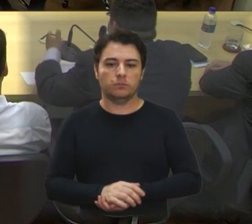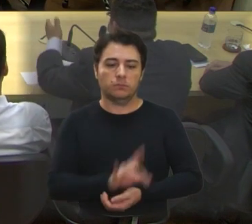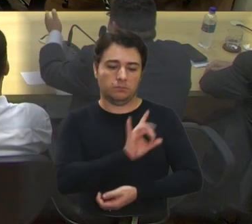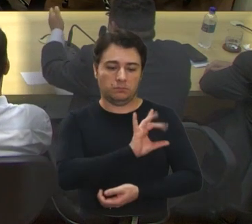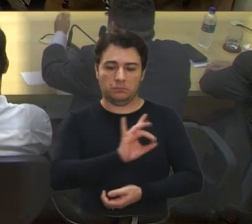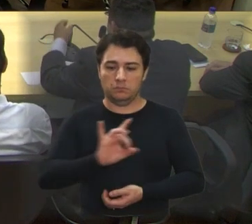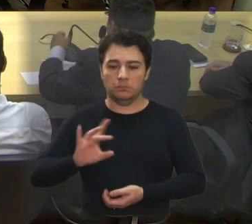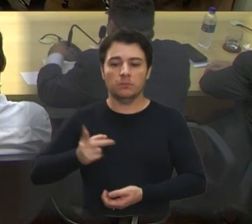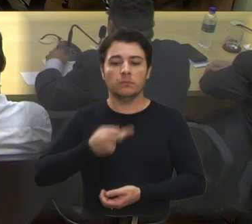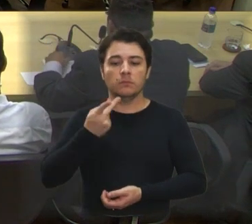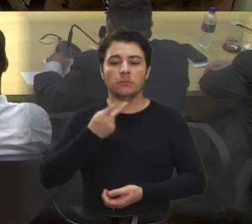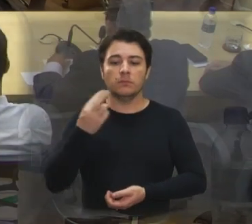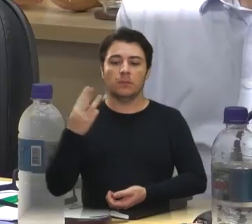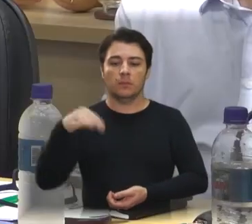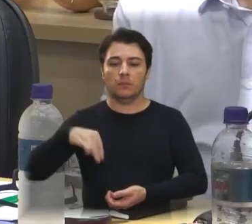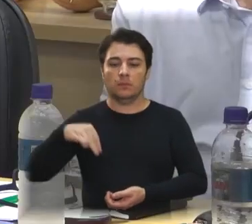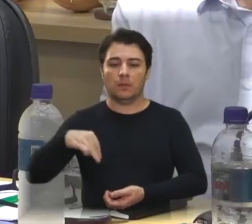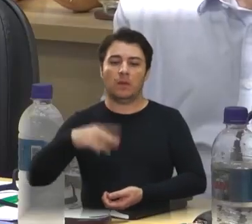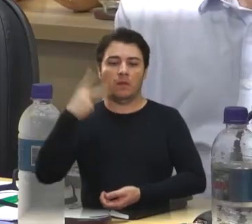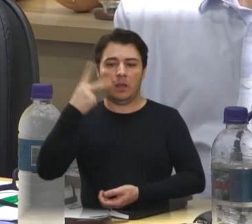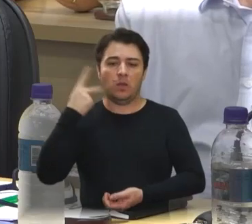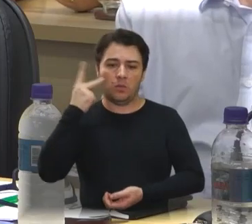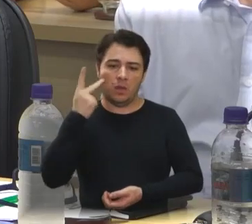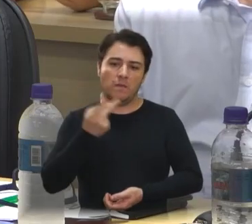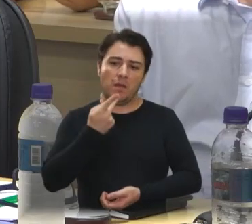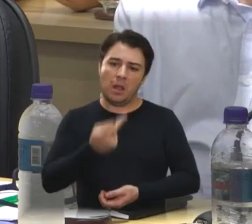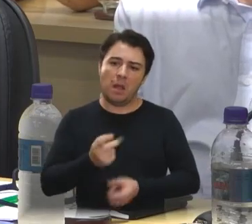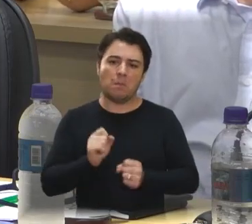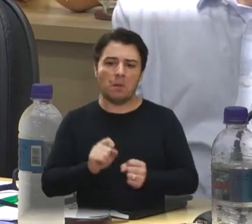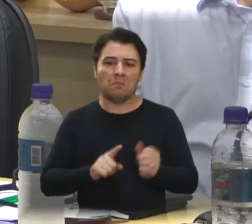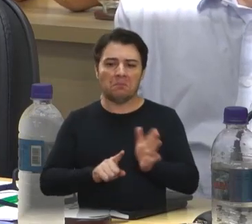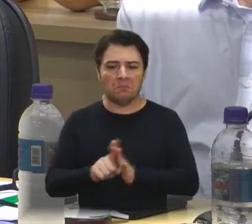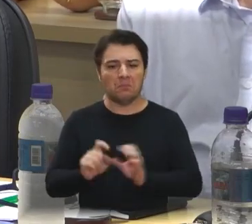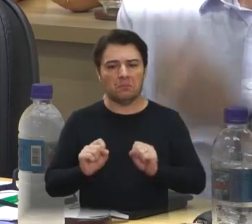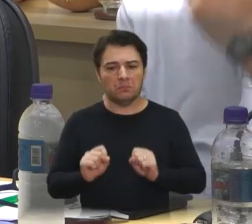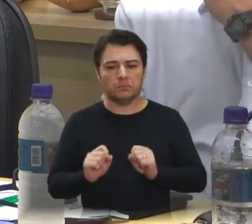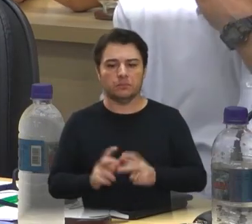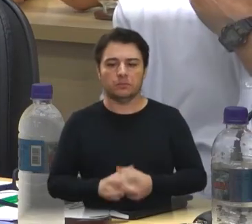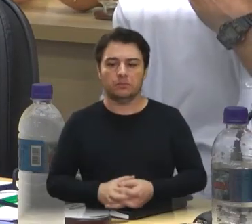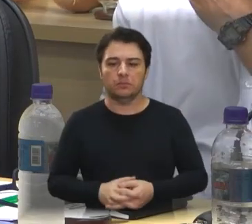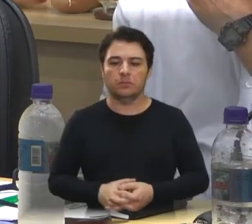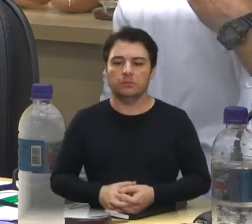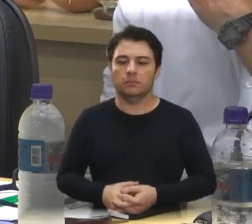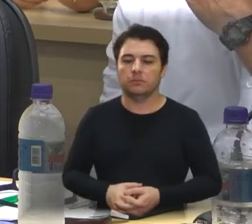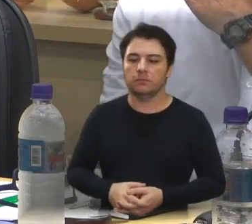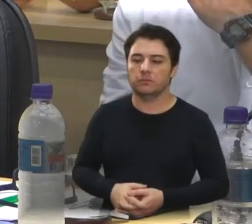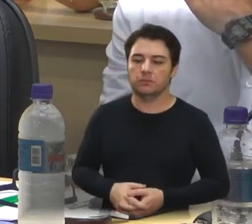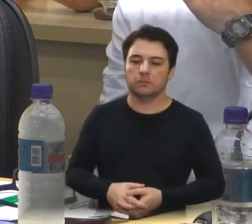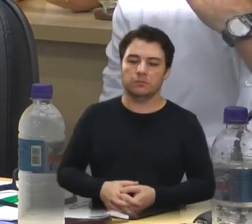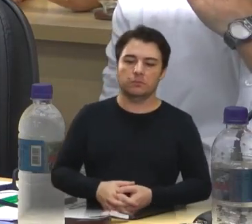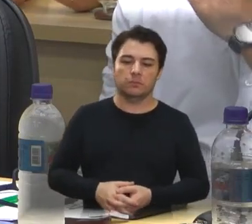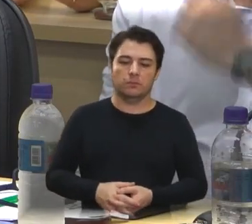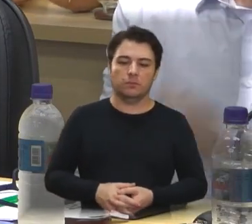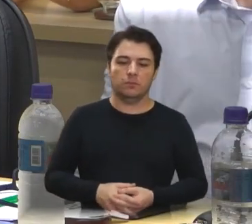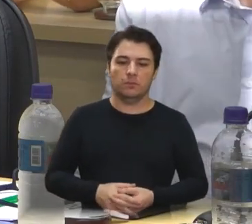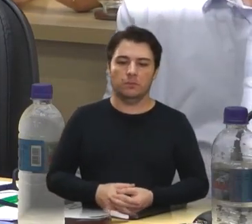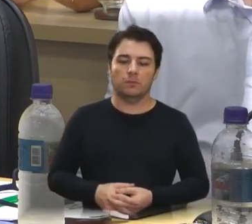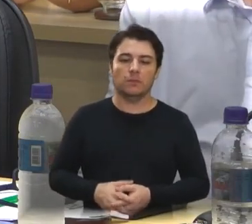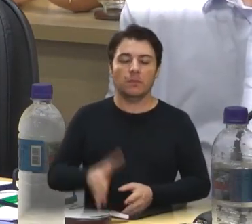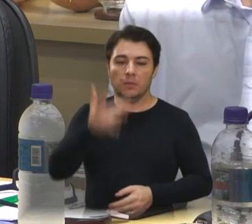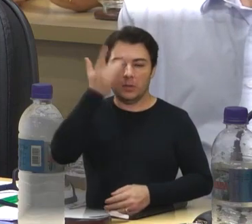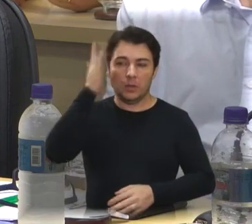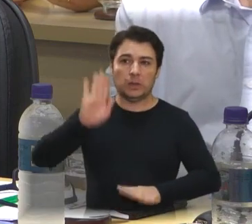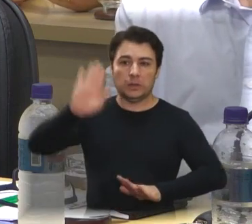minutos geradores quiser usar a palavra para fazer a pergunta quem também está participando se tiver algum